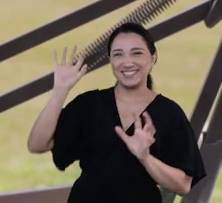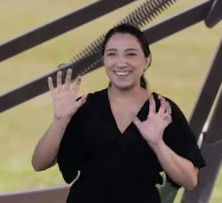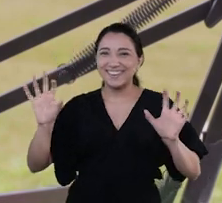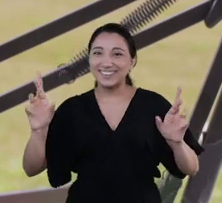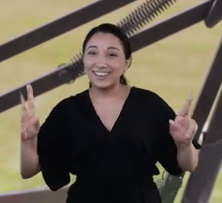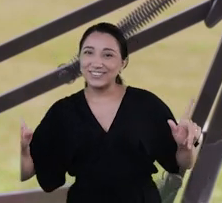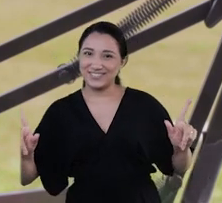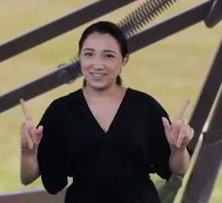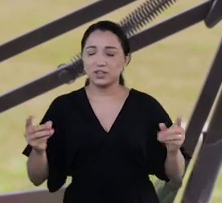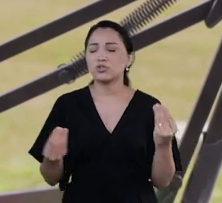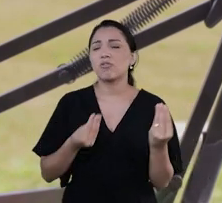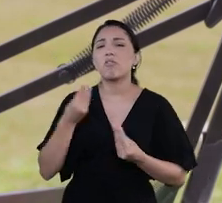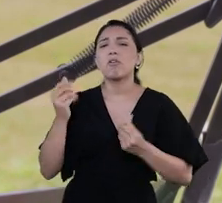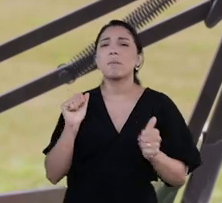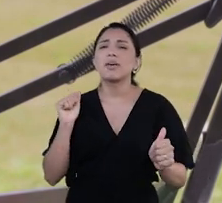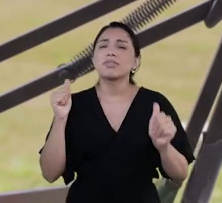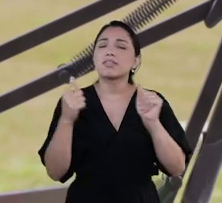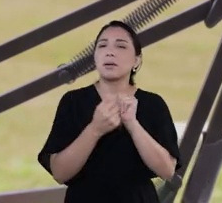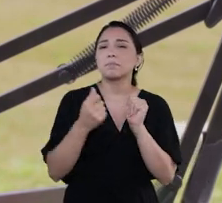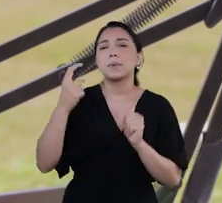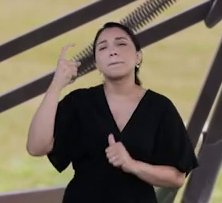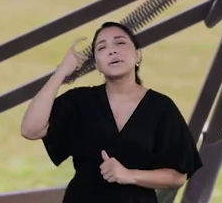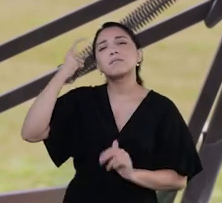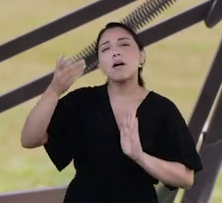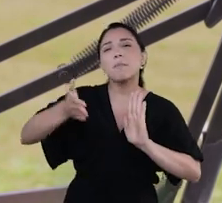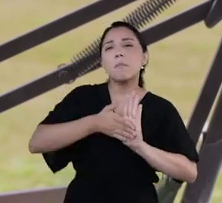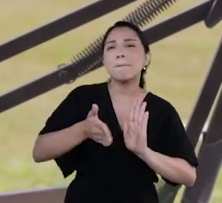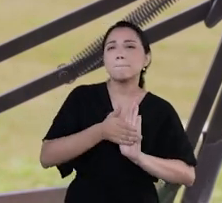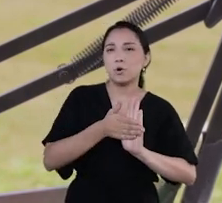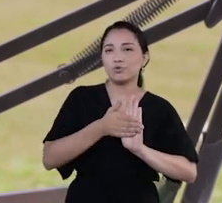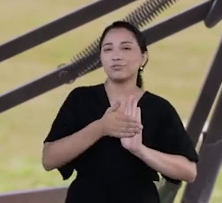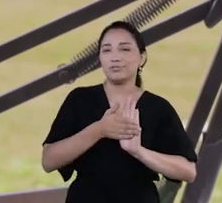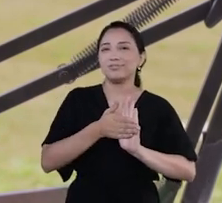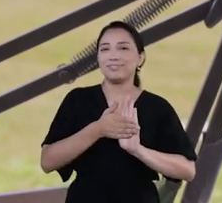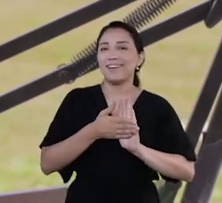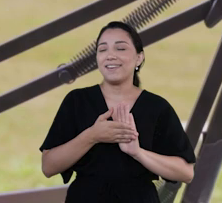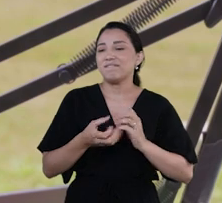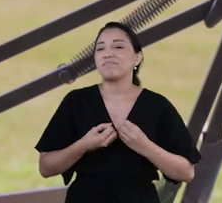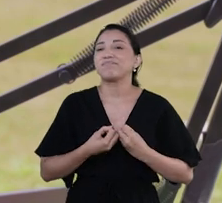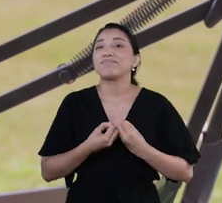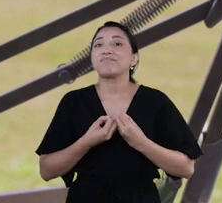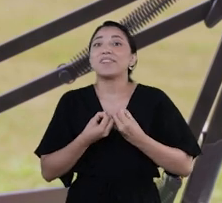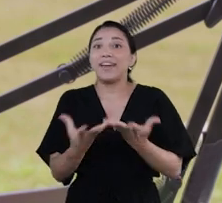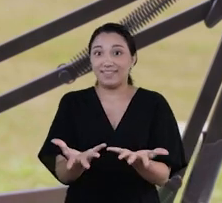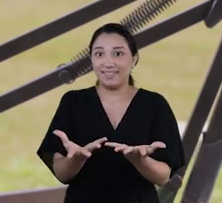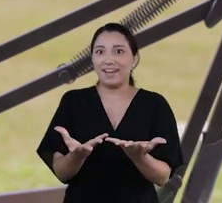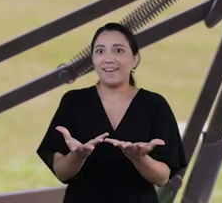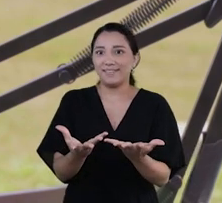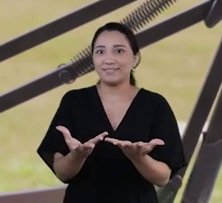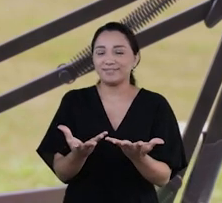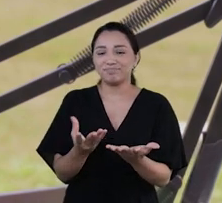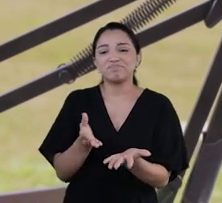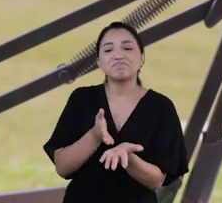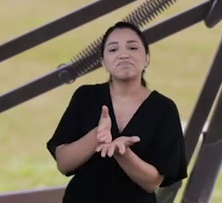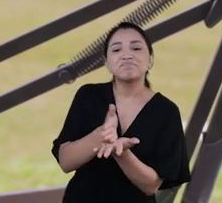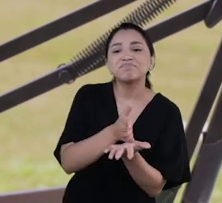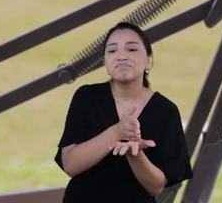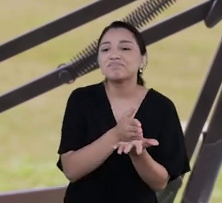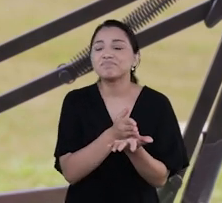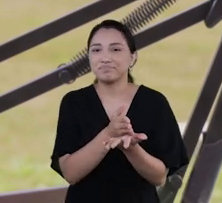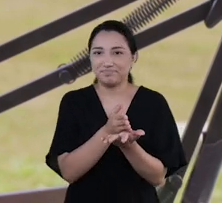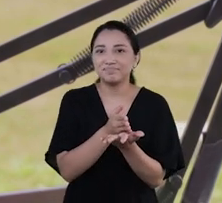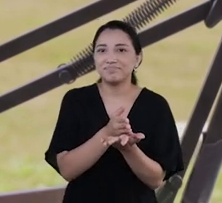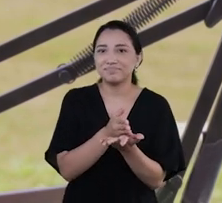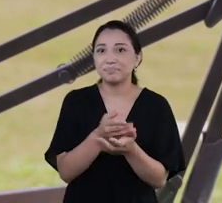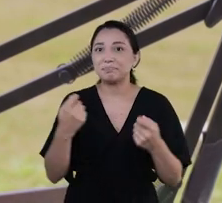eh propostas que vão atender às demandas específicas de cada regão eh sendo uma instituição Federal quer